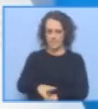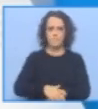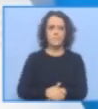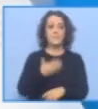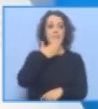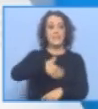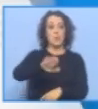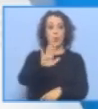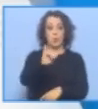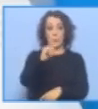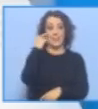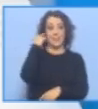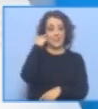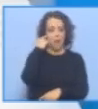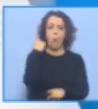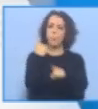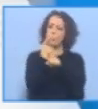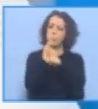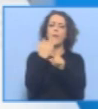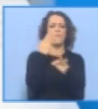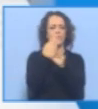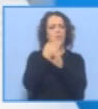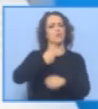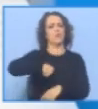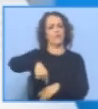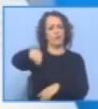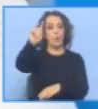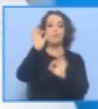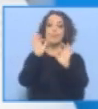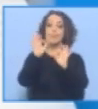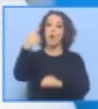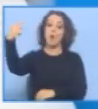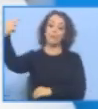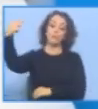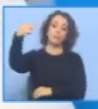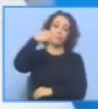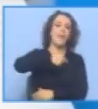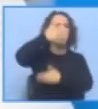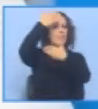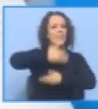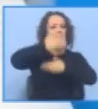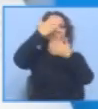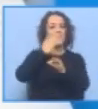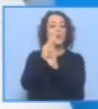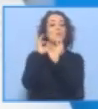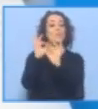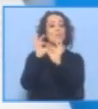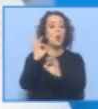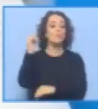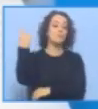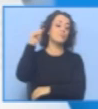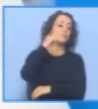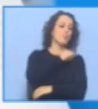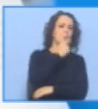até lá como era costume nessa festa. Quando eles regressavam, passados os dias festivos, o menino Jesus